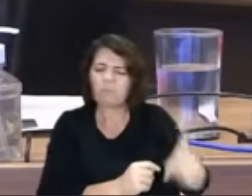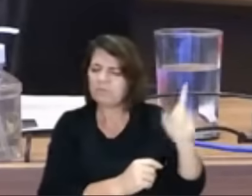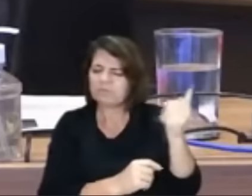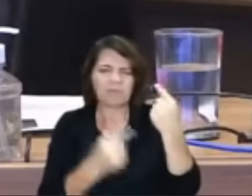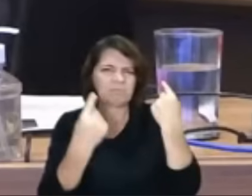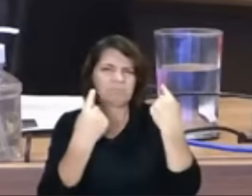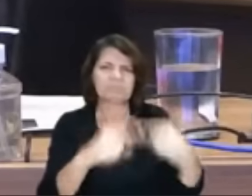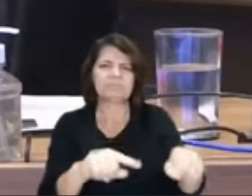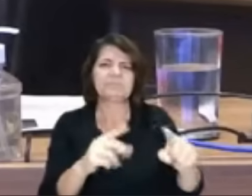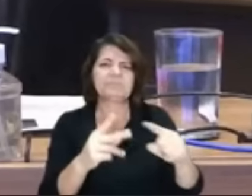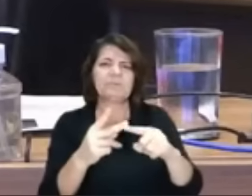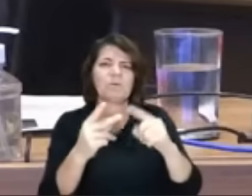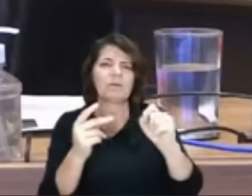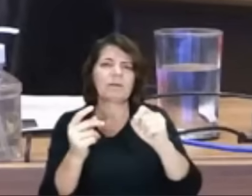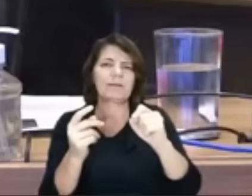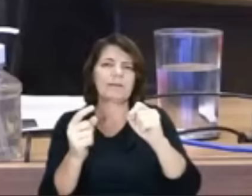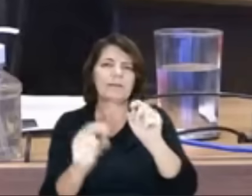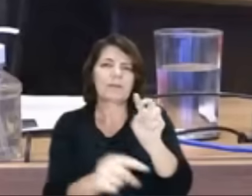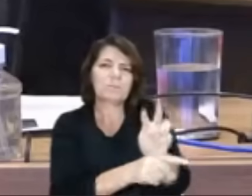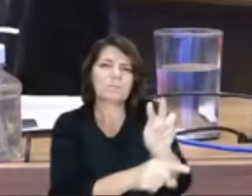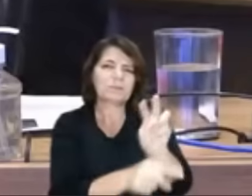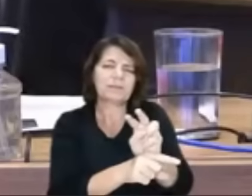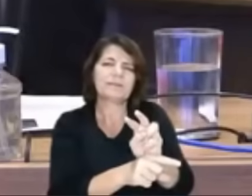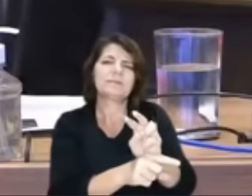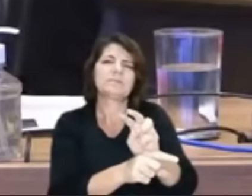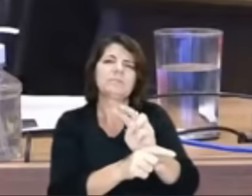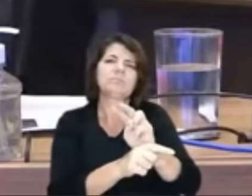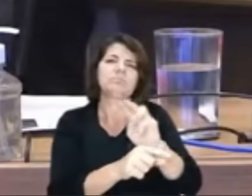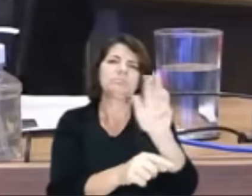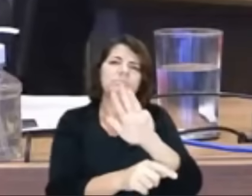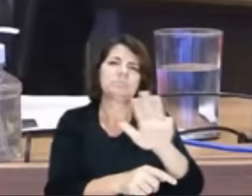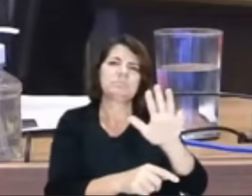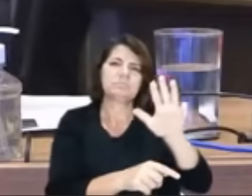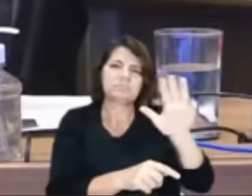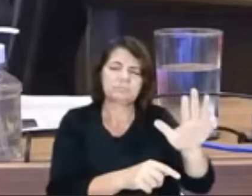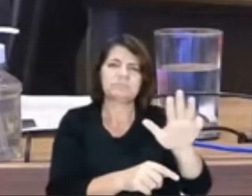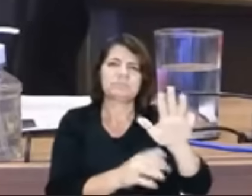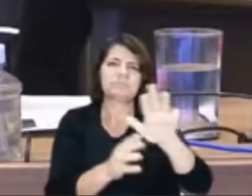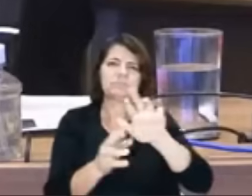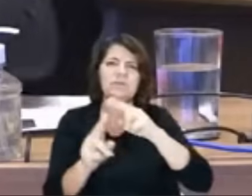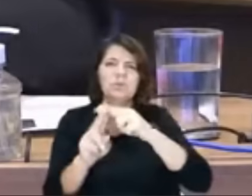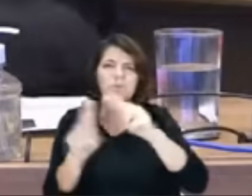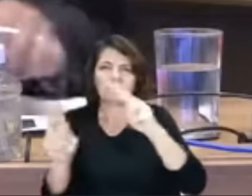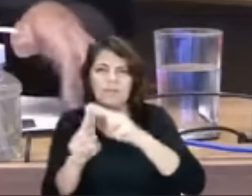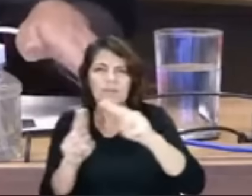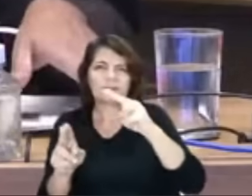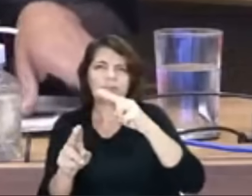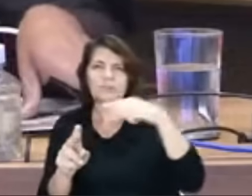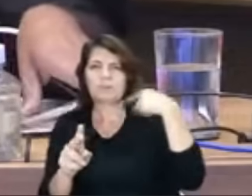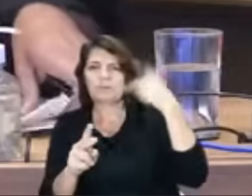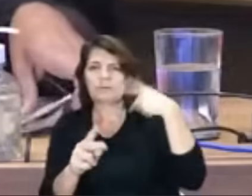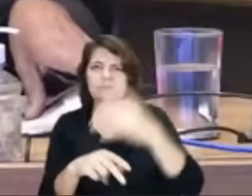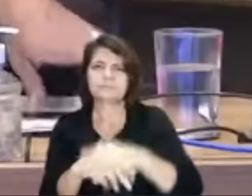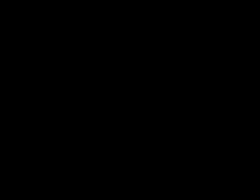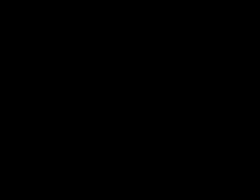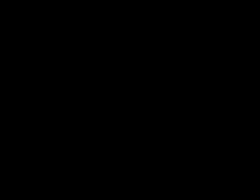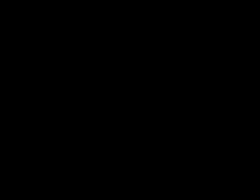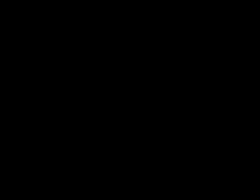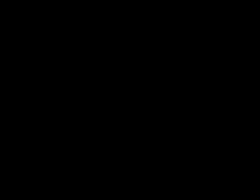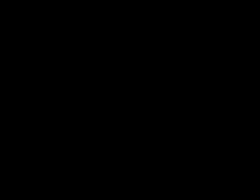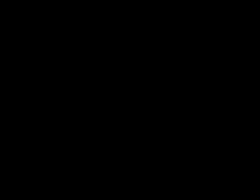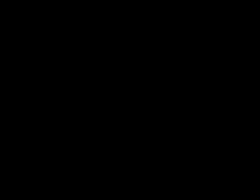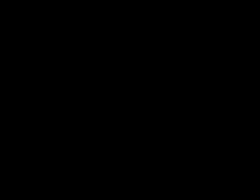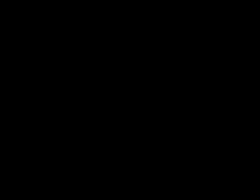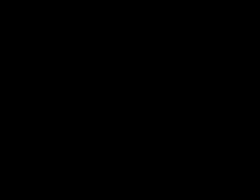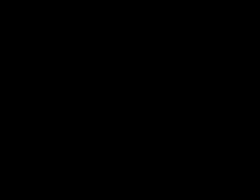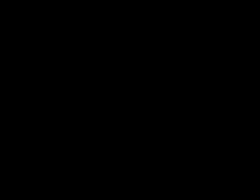atribuindo ao campo político da esquerda a cleptocracia disfarçado de políticos e tal a minha leitura dessas falas do